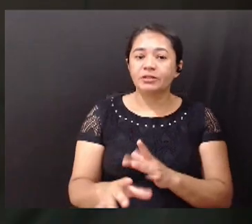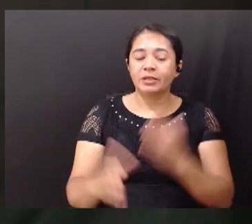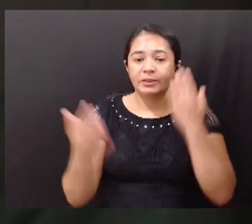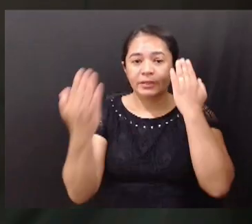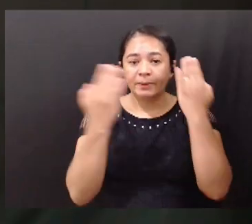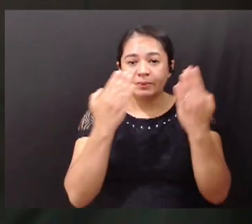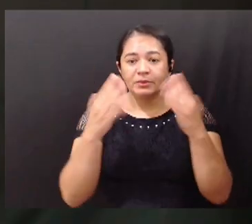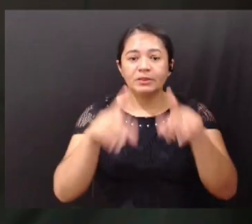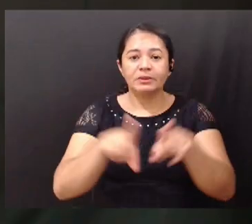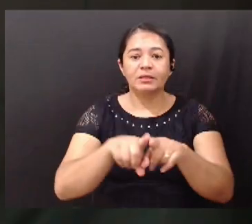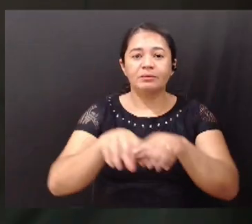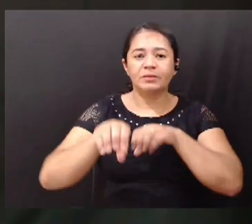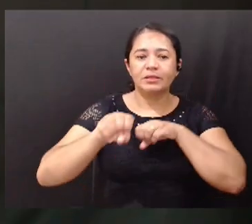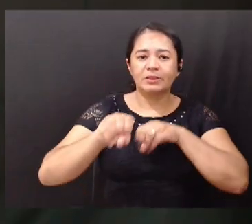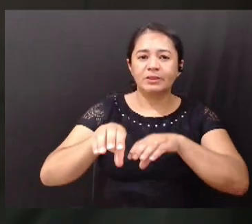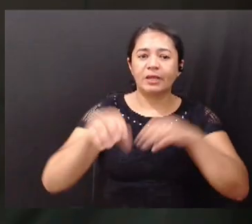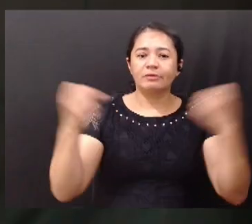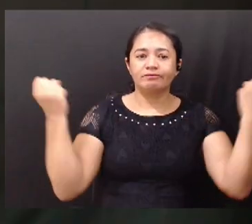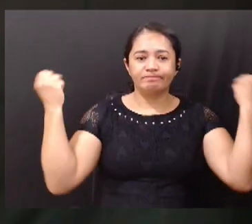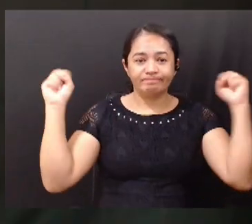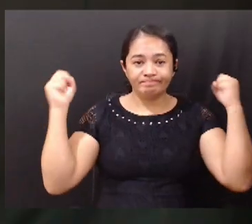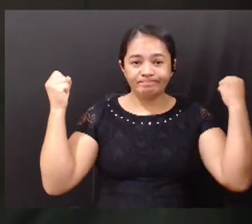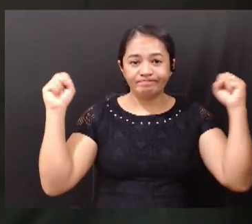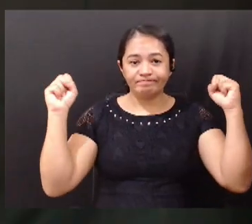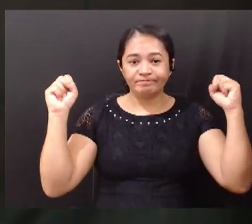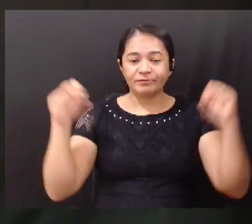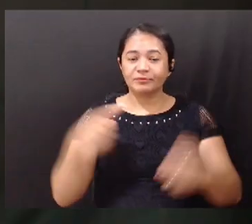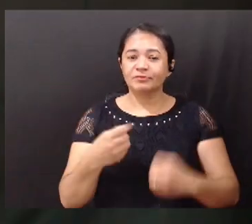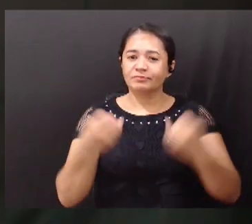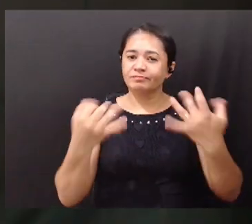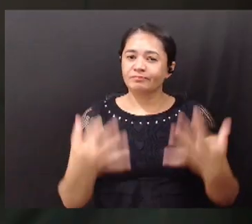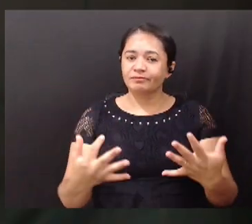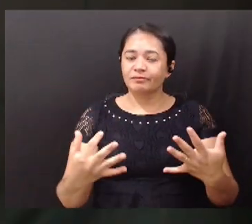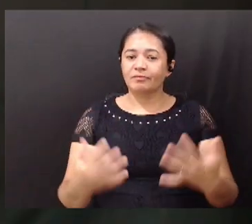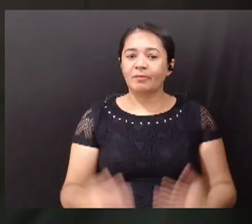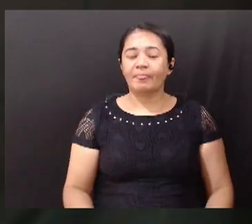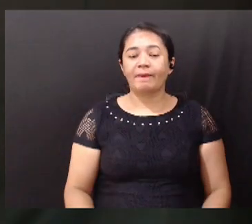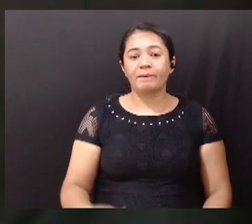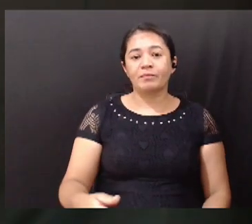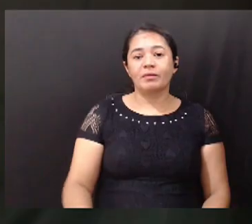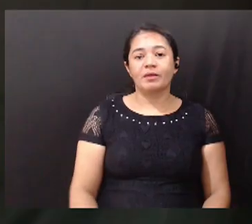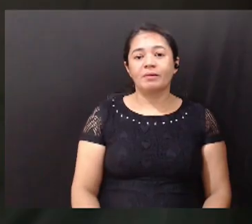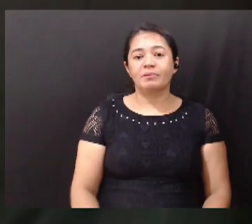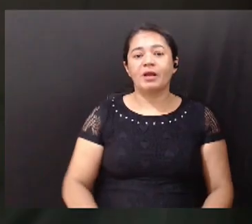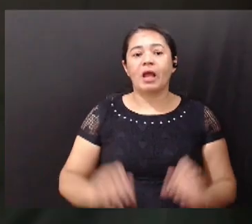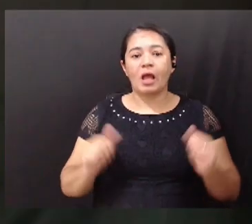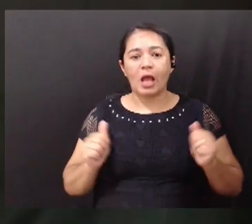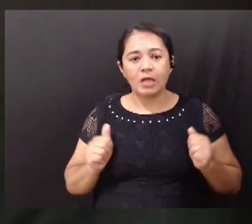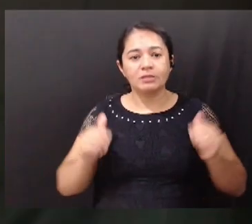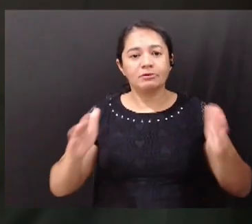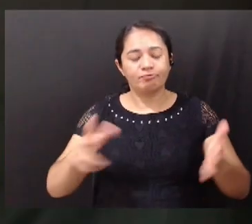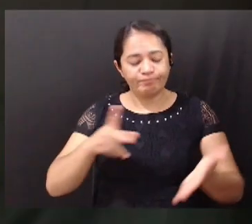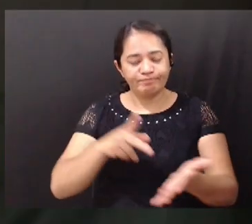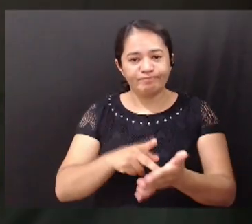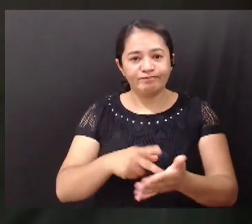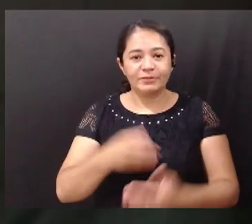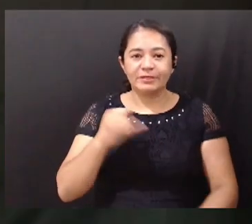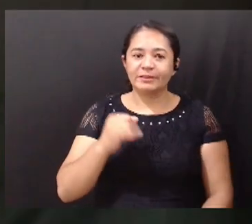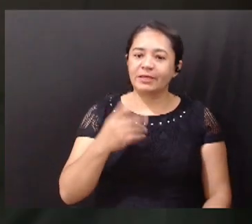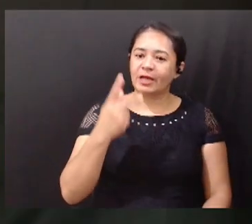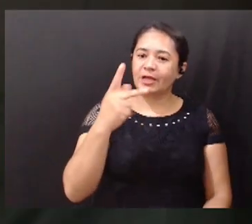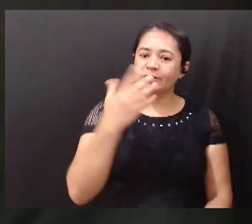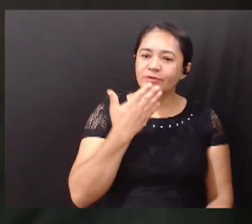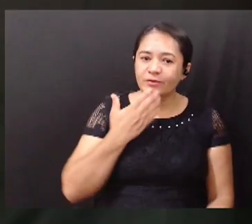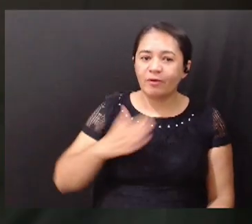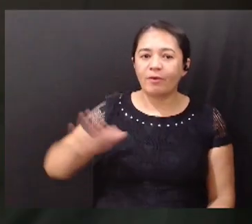educação física? Vamos falar de atividade para sair do sonho e ir para a ação. Então, se a sua promessa aí envolve